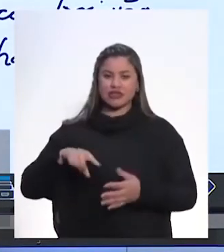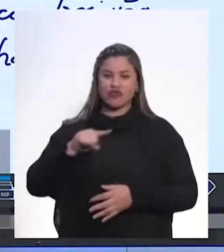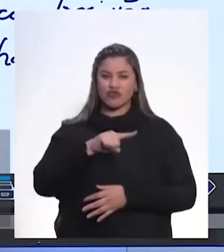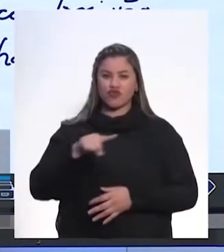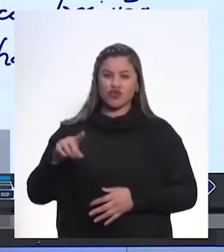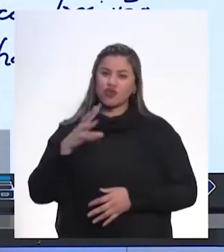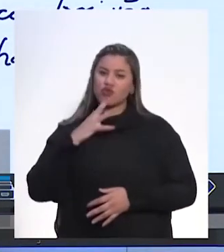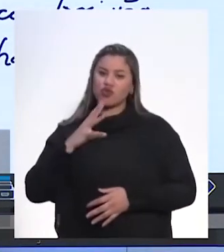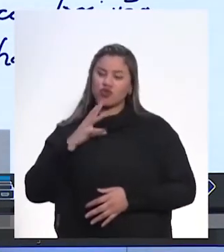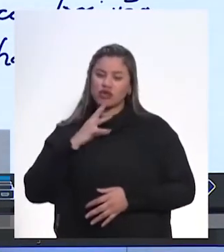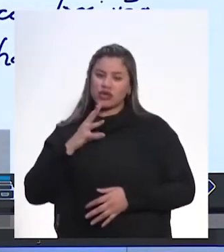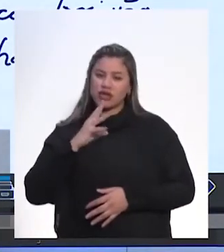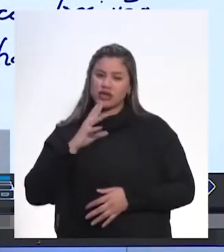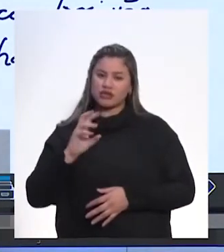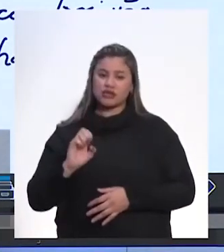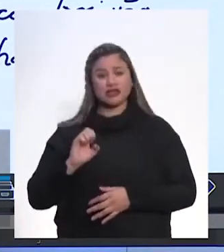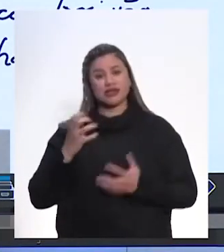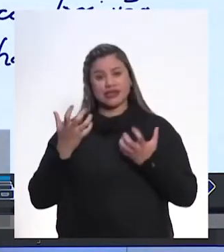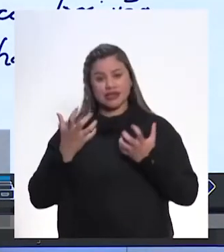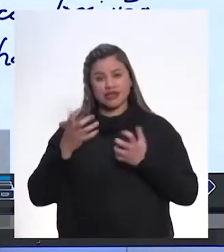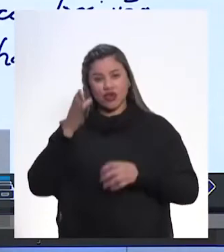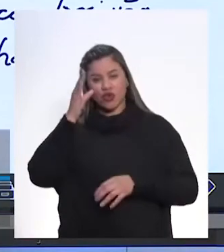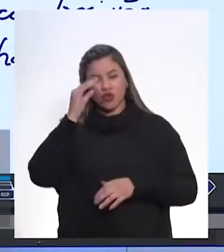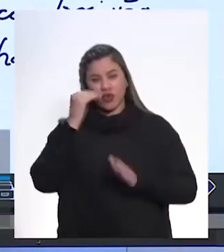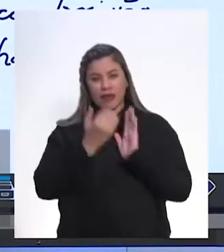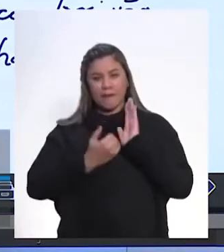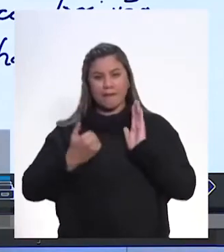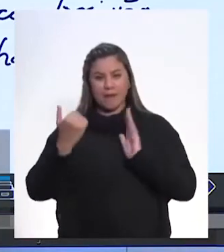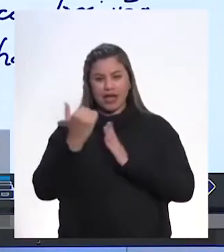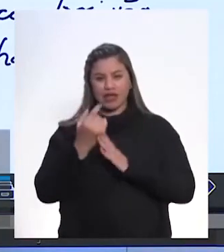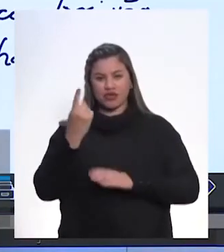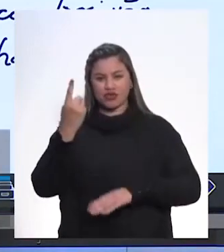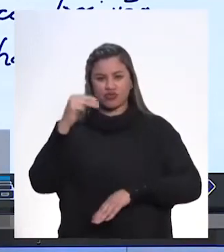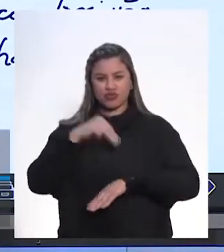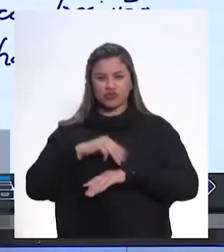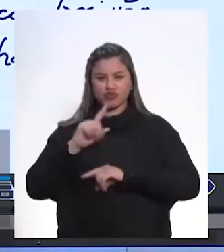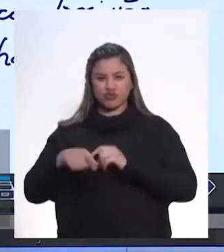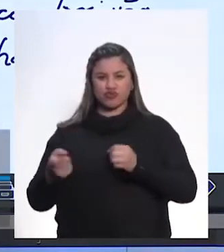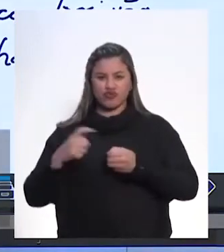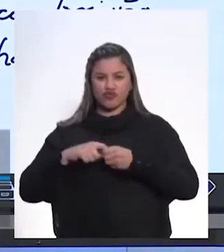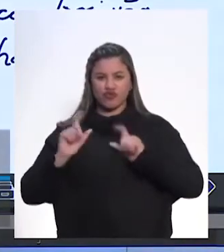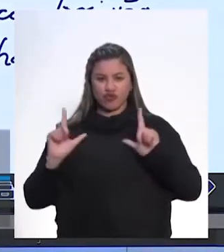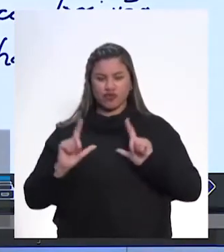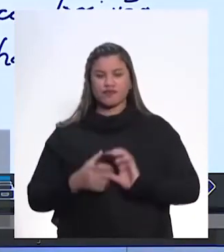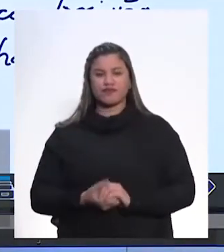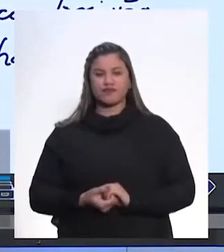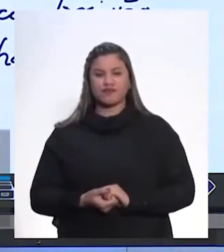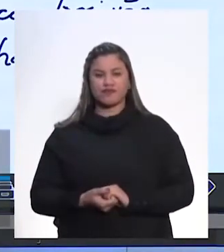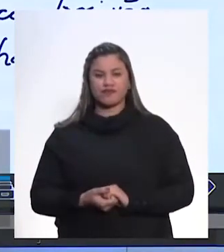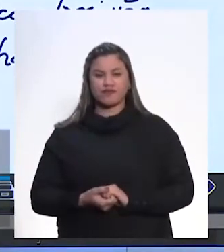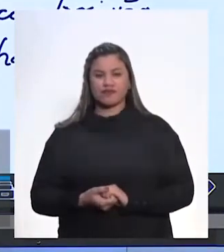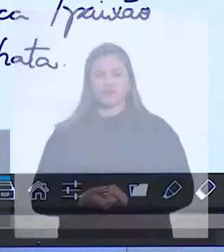já ouviram falar e que vocês gostariam de saber um pouquinho mais sobre ele. Em um minutinho a gente volta.